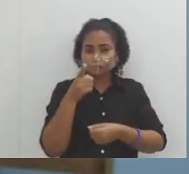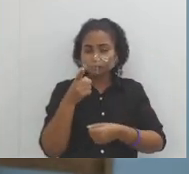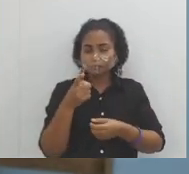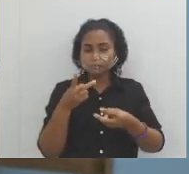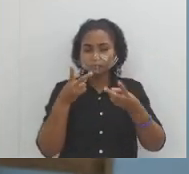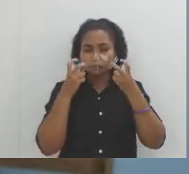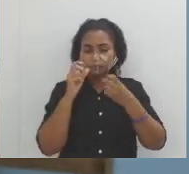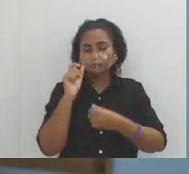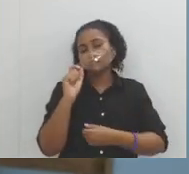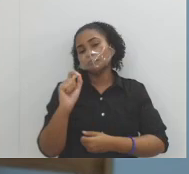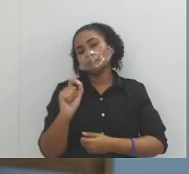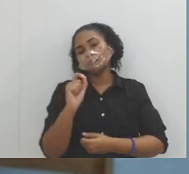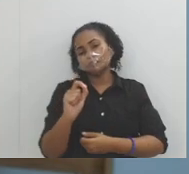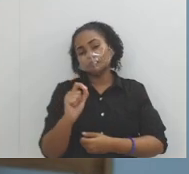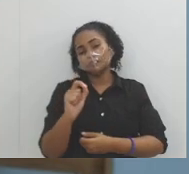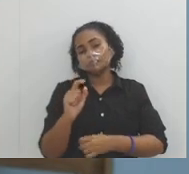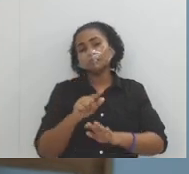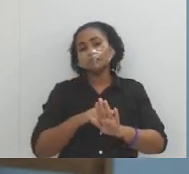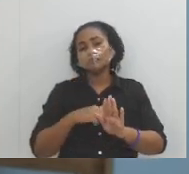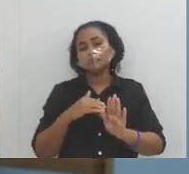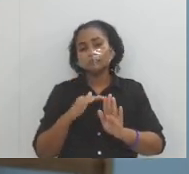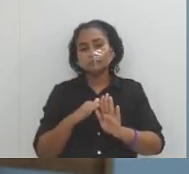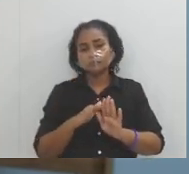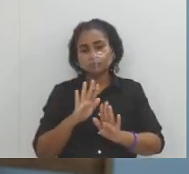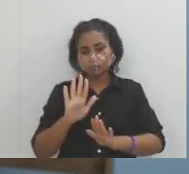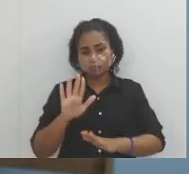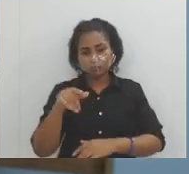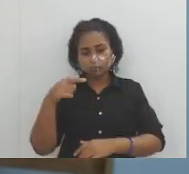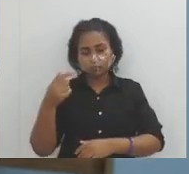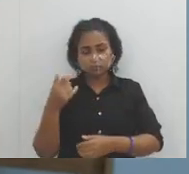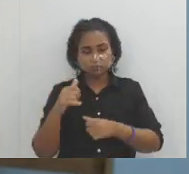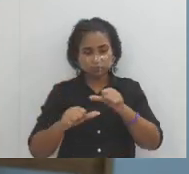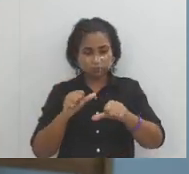o seguinte. Nós vamos ter, deixa eu pegar o outro.